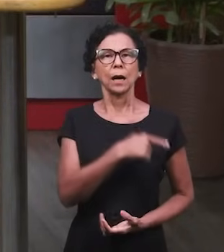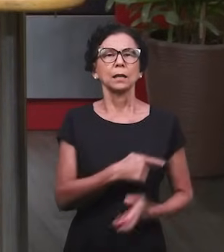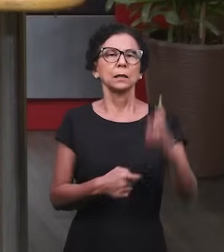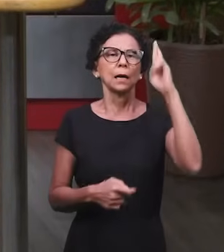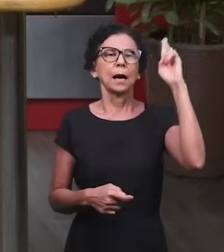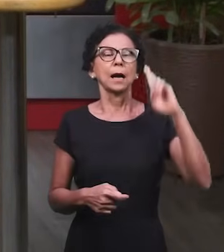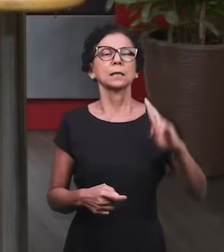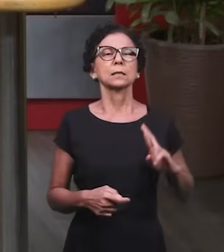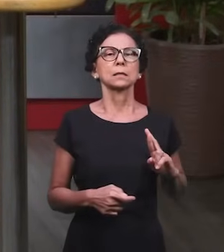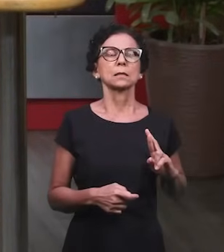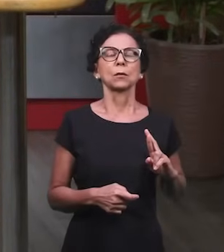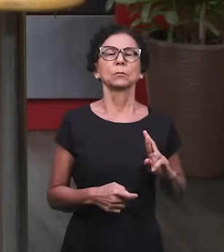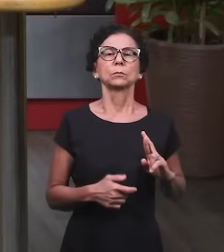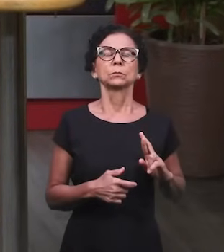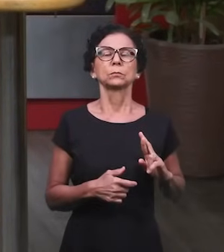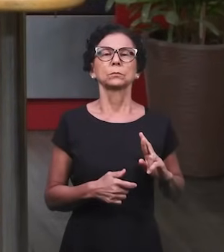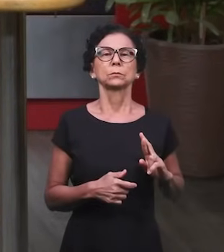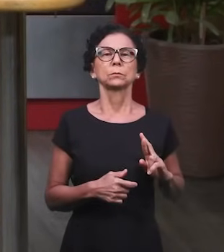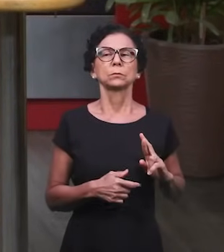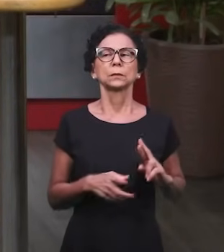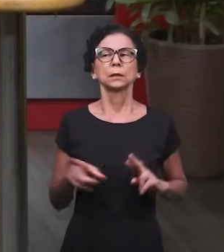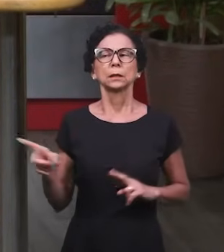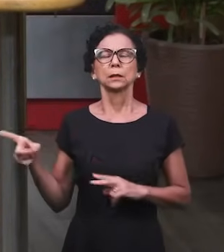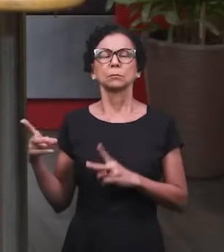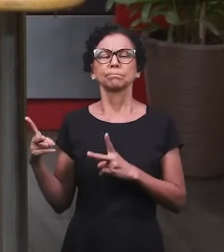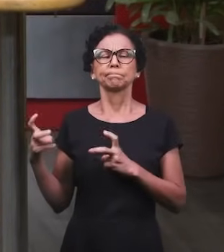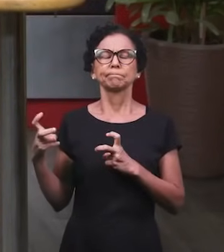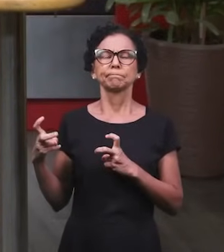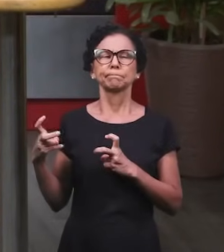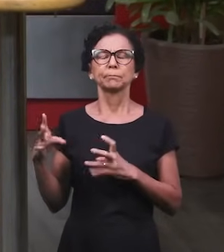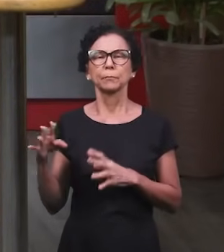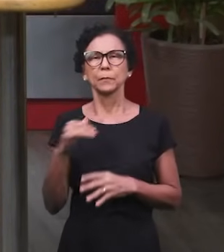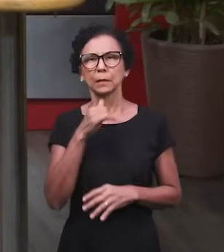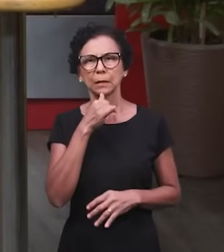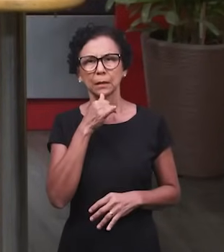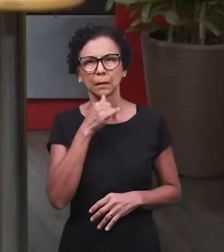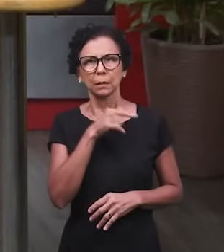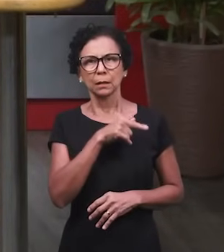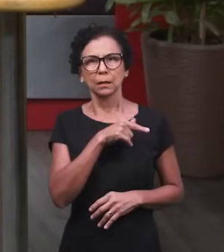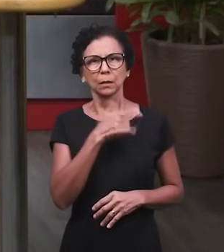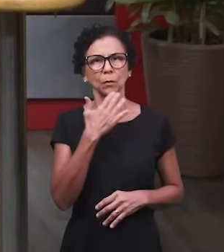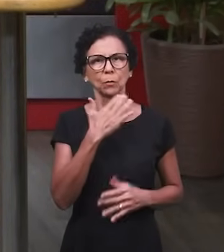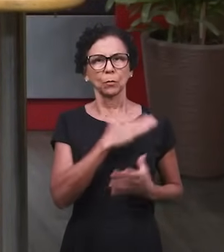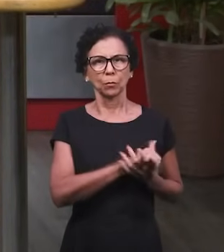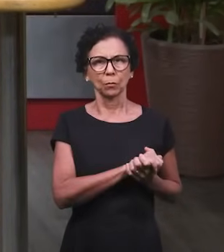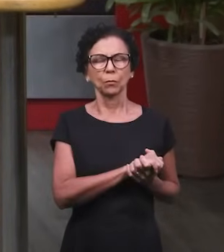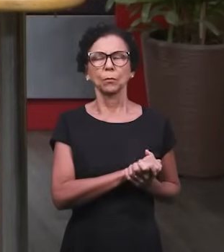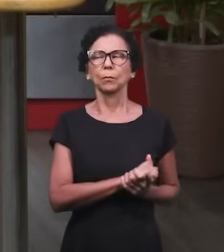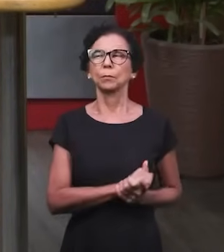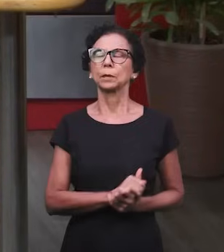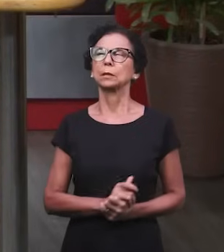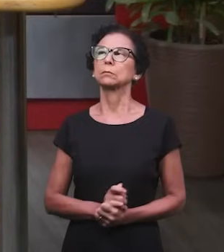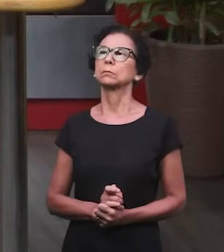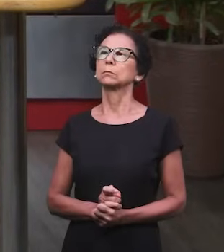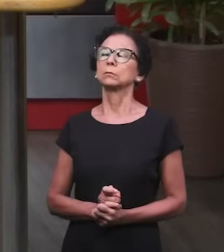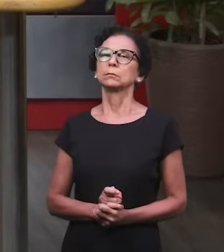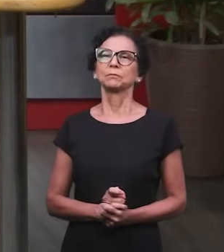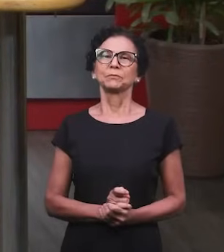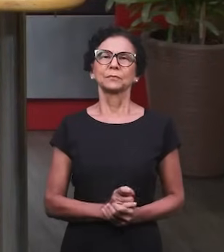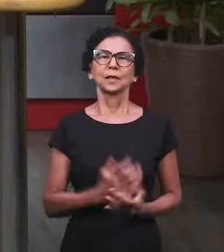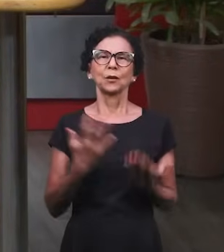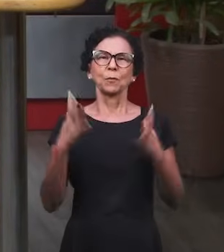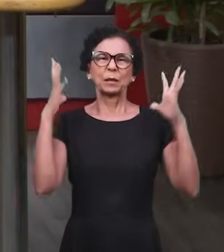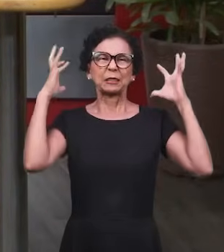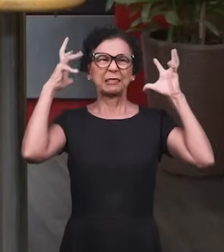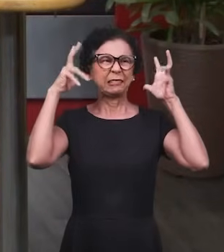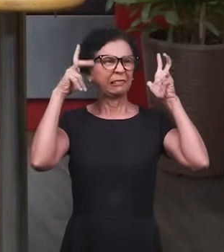e a mulher pela emoção e a mulher ela ela tem uma percepção que o homem normalmente não tem por exemplo o homem Ele vai no um é igual